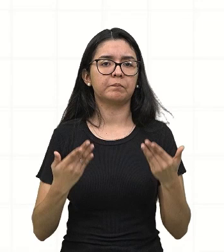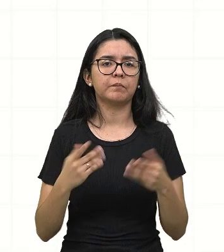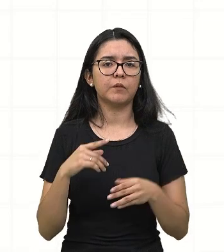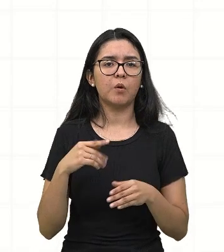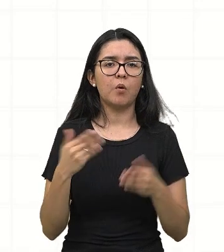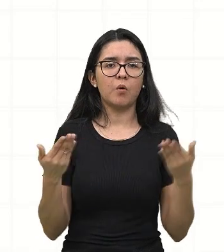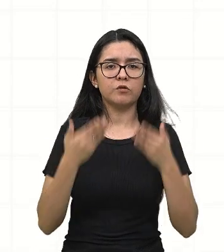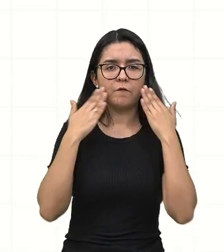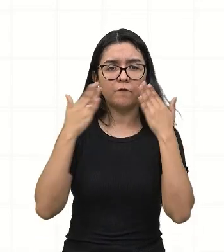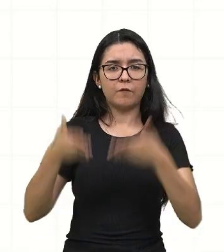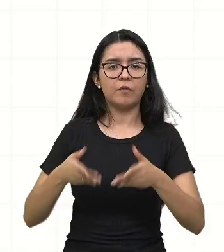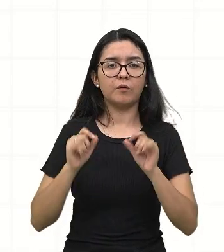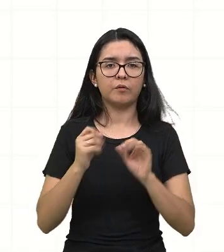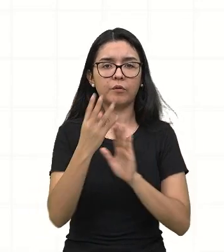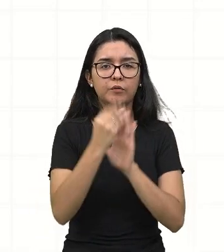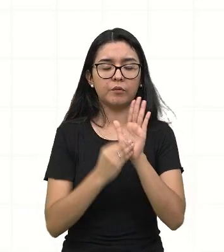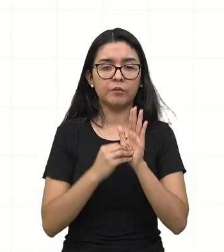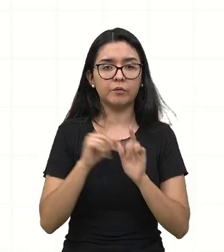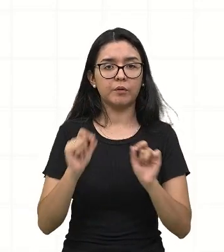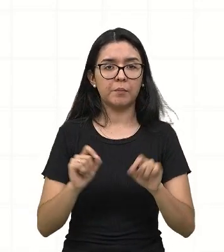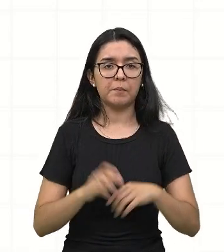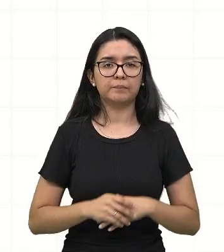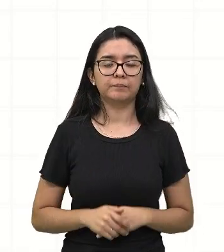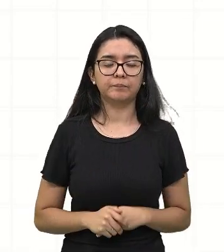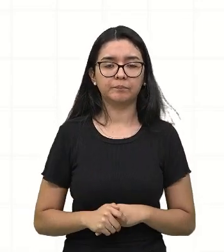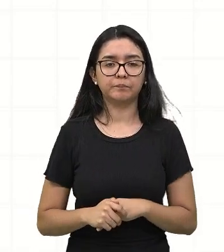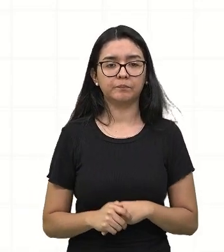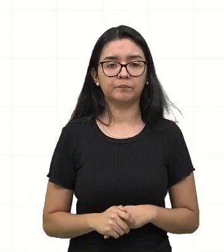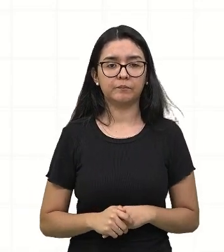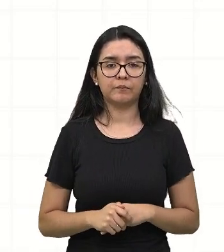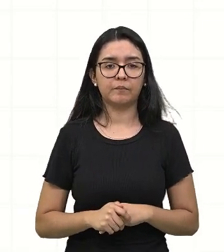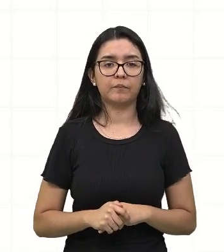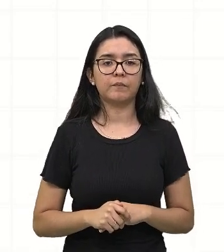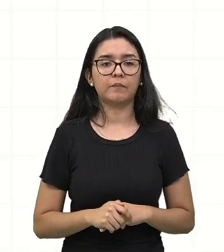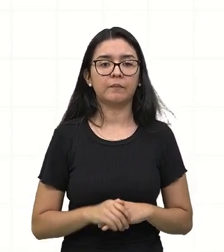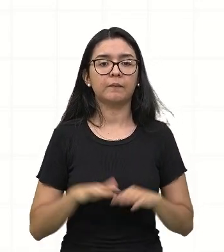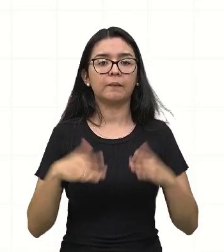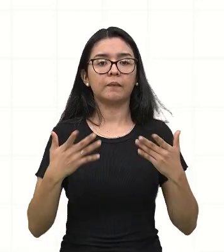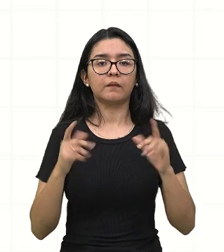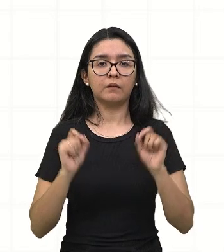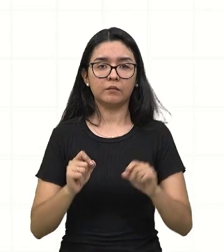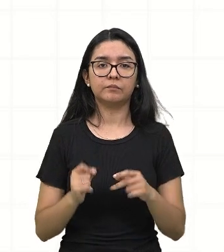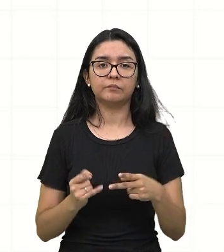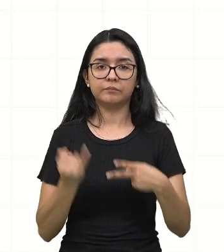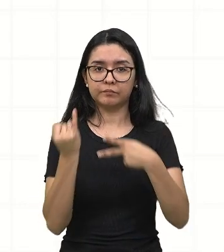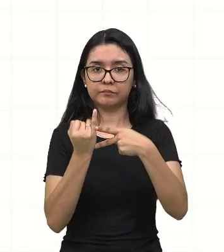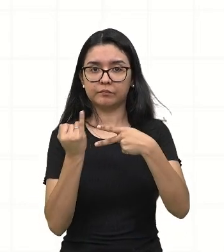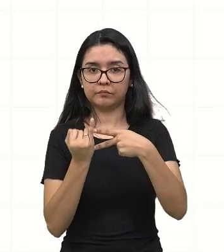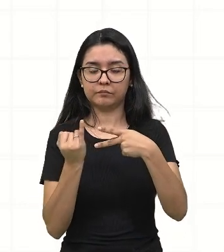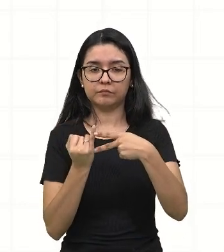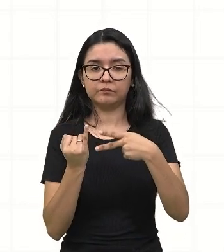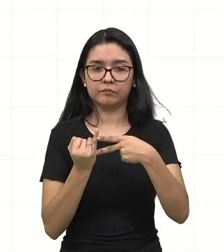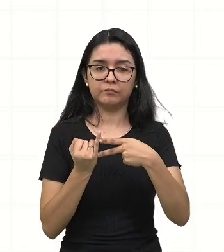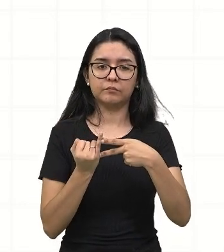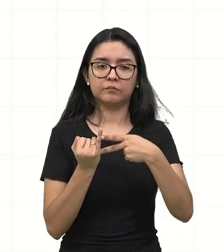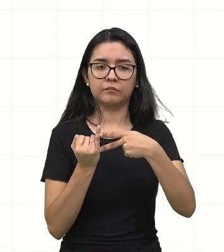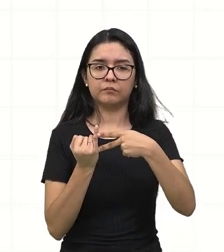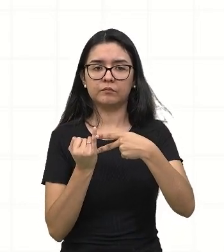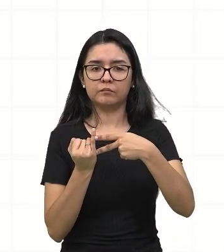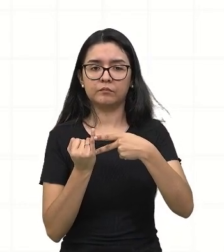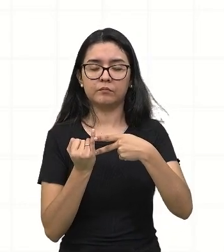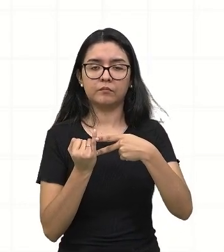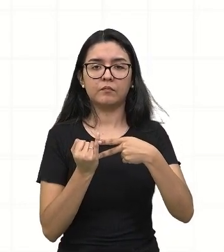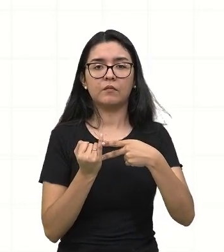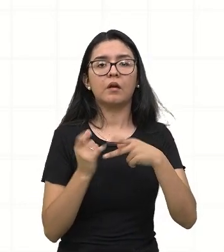aqui em uma parte do nosso conteúdo que temos aqui, ó. Olha aqui. Em um polígono, cada vértice pode ser considerado como um